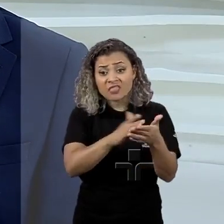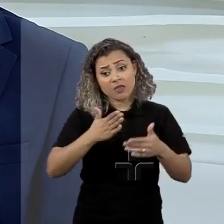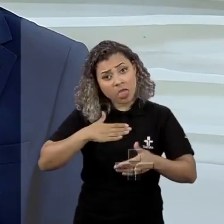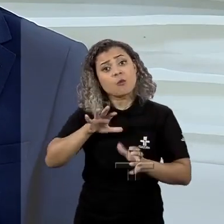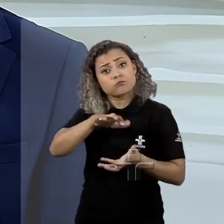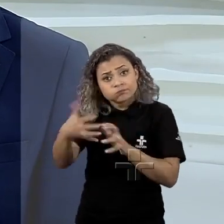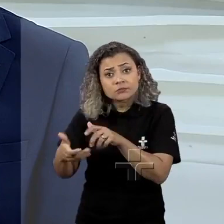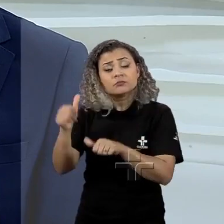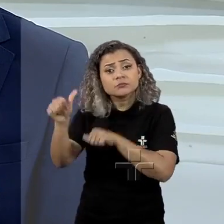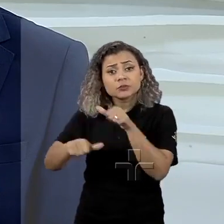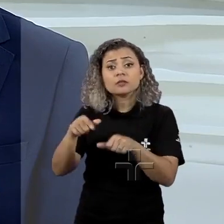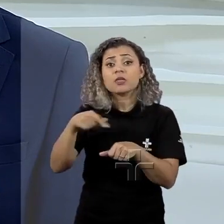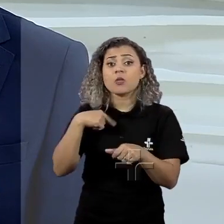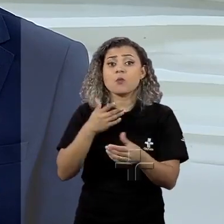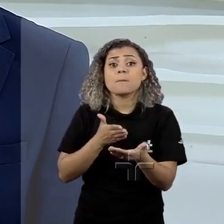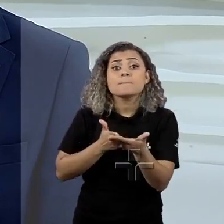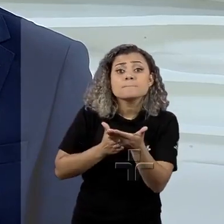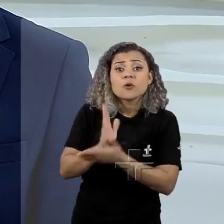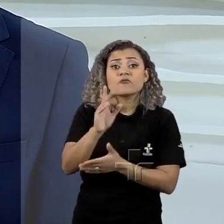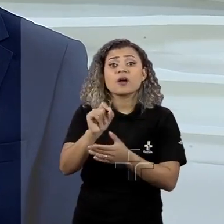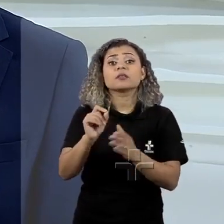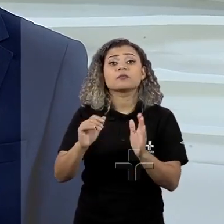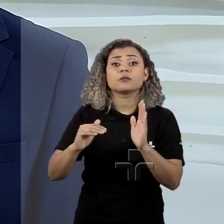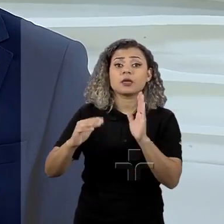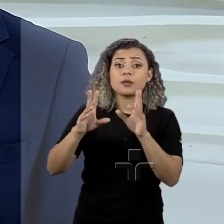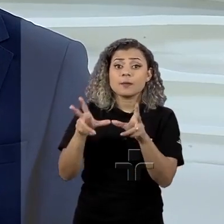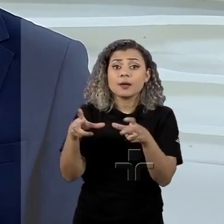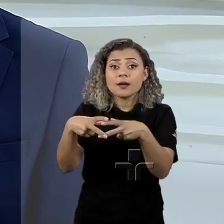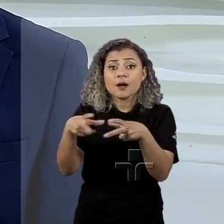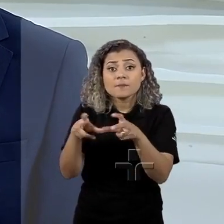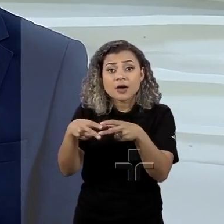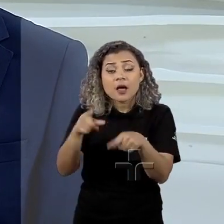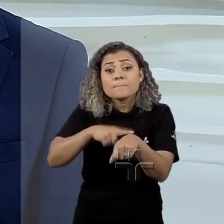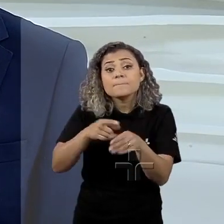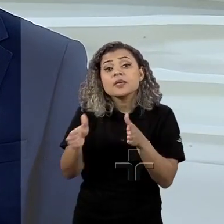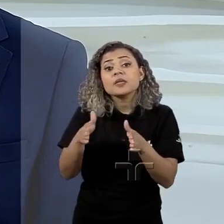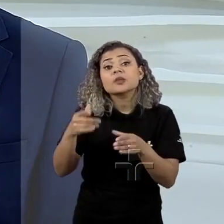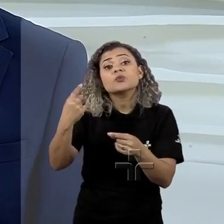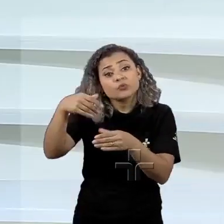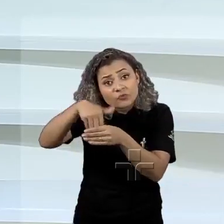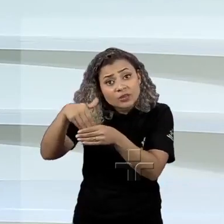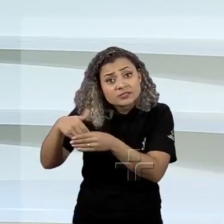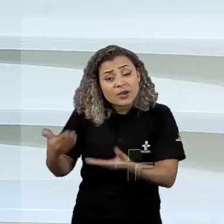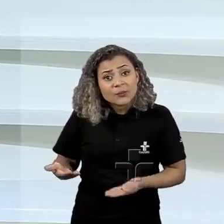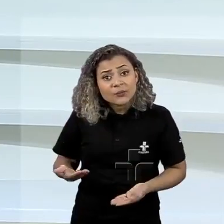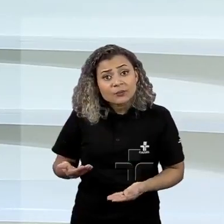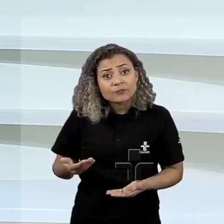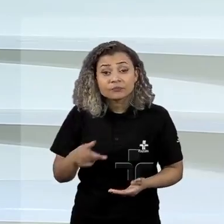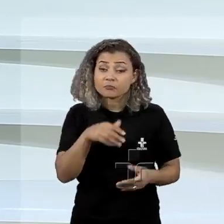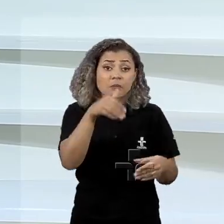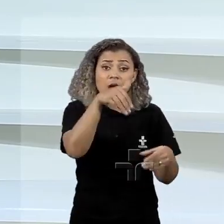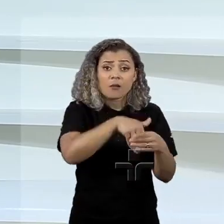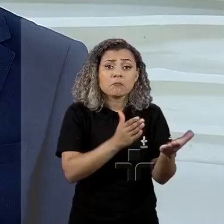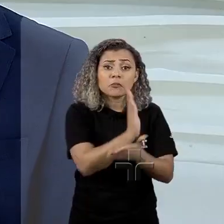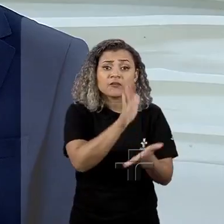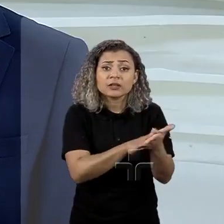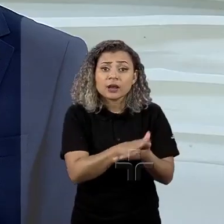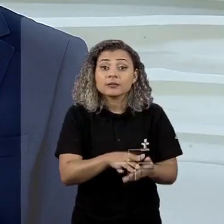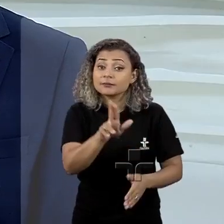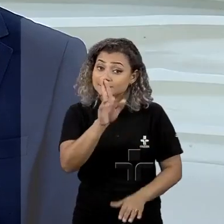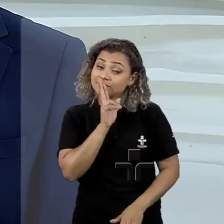da Previdência para ser votada na Câmara, Thaís, em ano eleitoral. Um político tradicional, mas não foi votada e não foi aprovado. Deixa eu